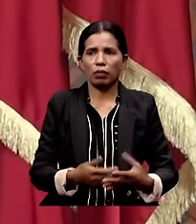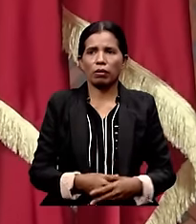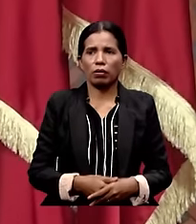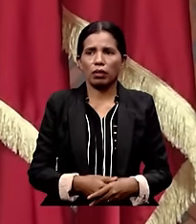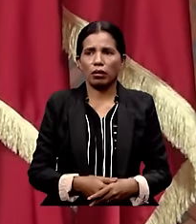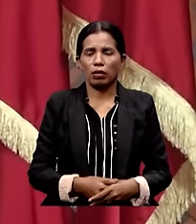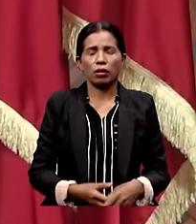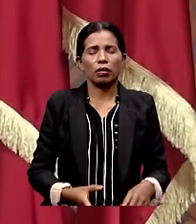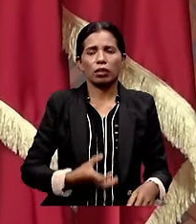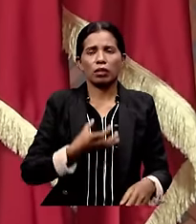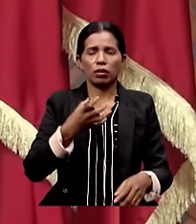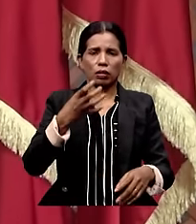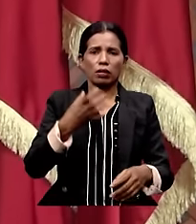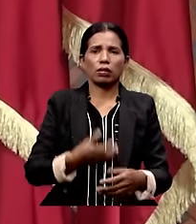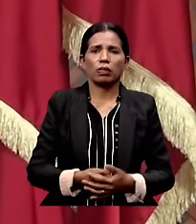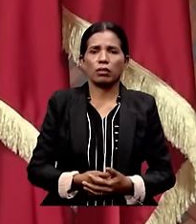emocionalmente,